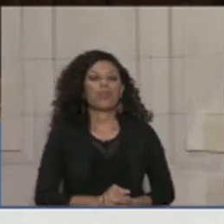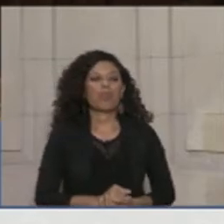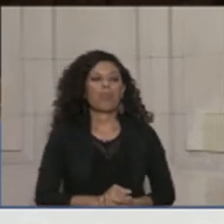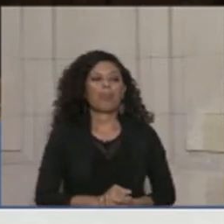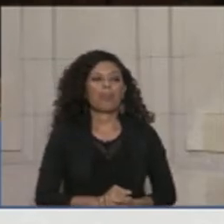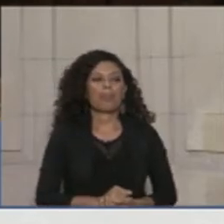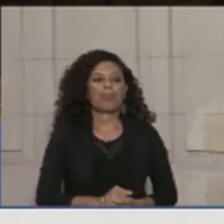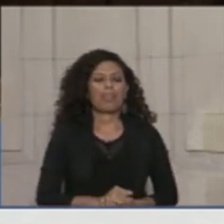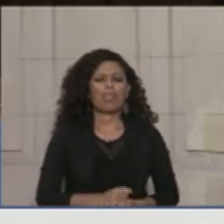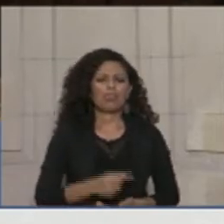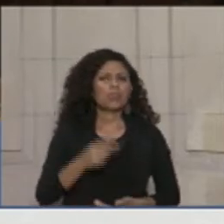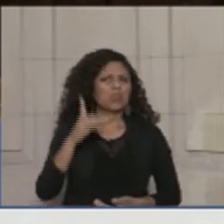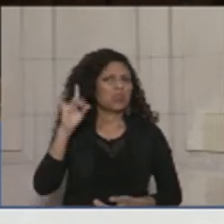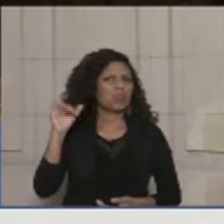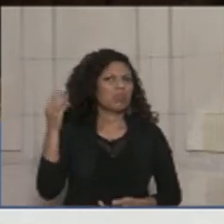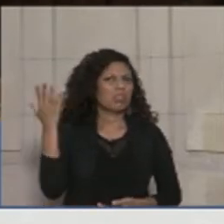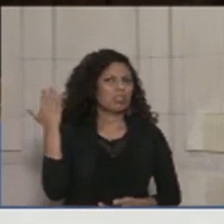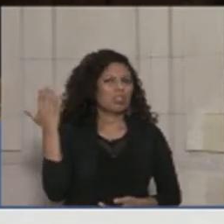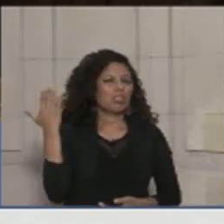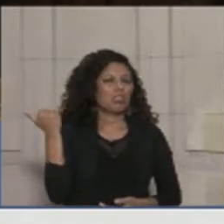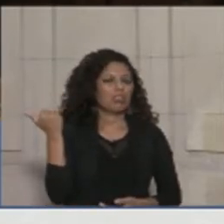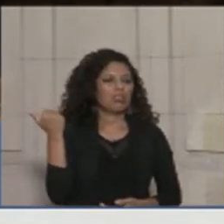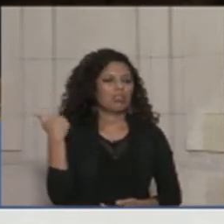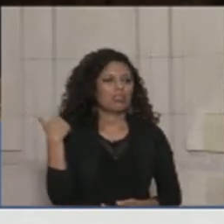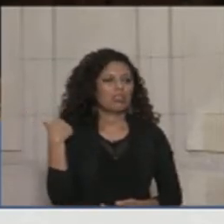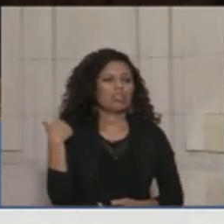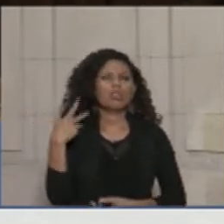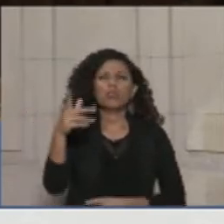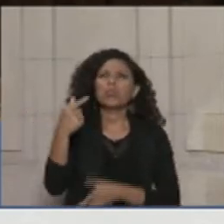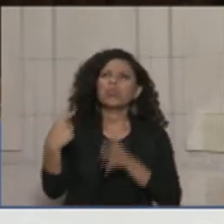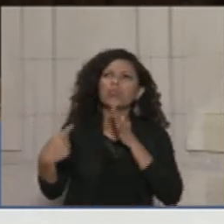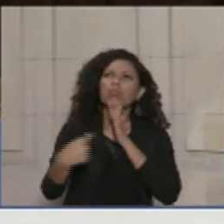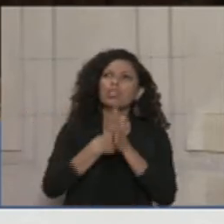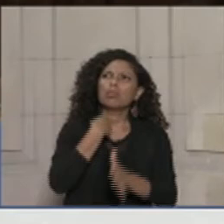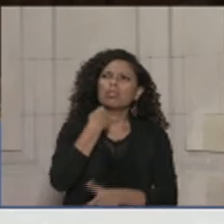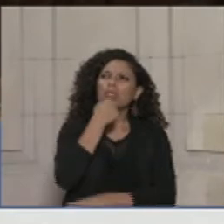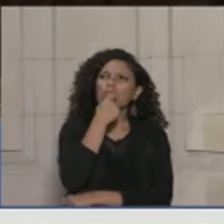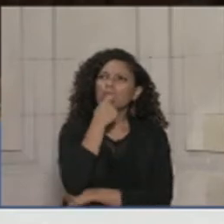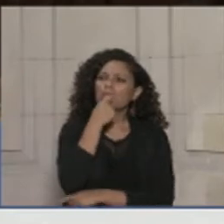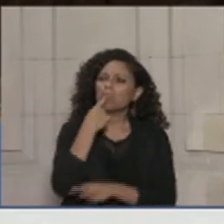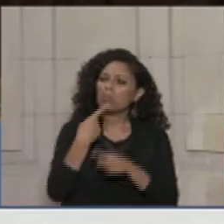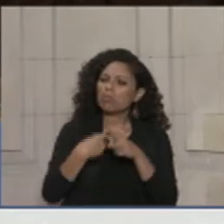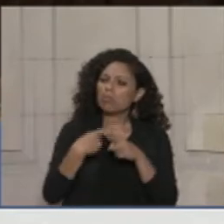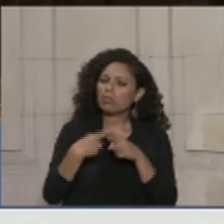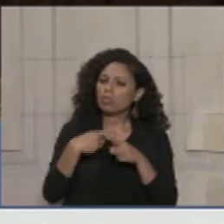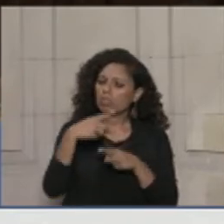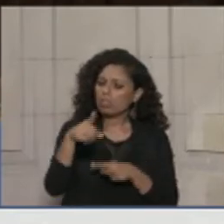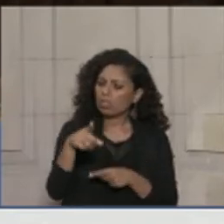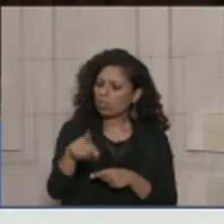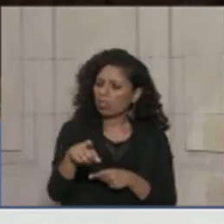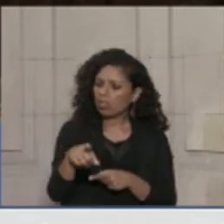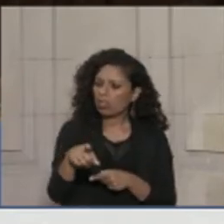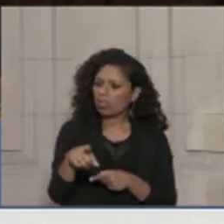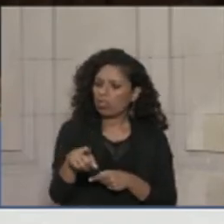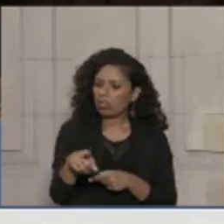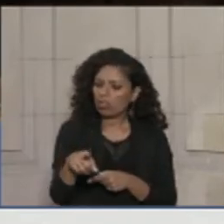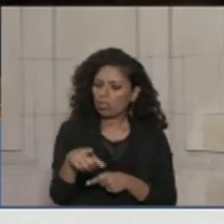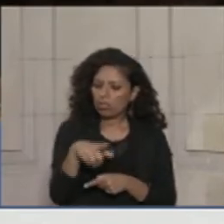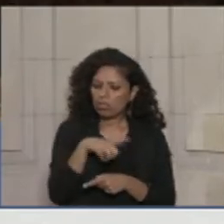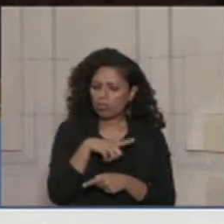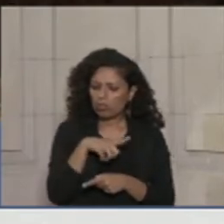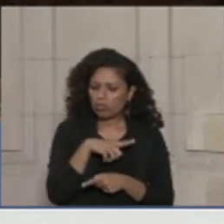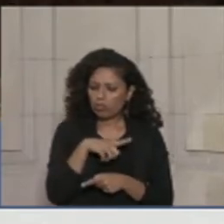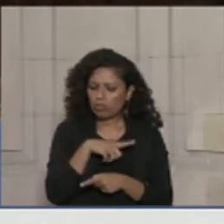Há poucos dias, e aí eu ficava me perguntando por que ele tinha